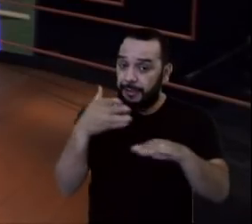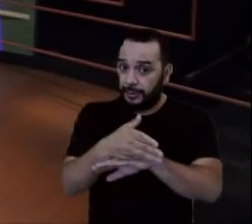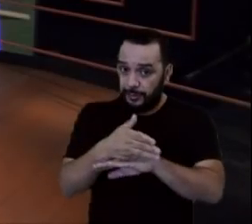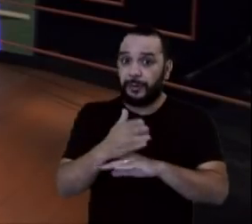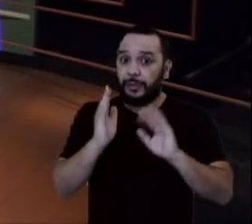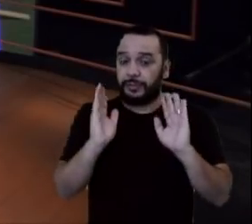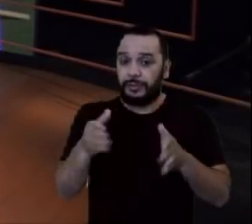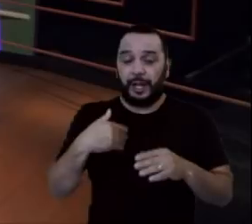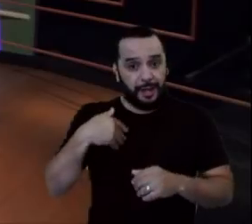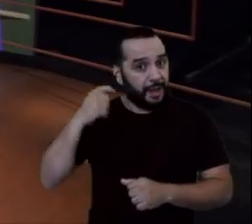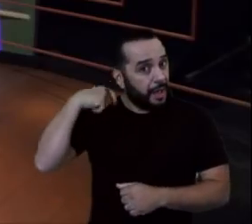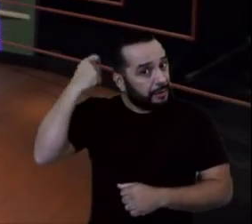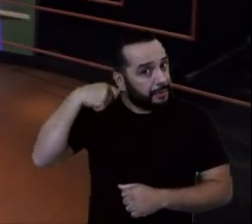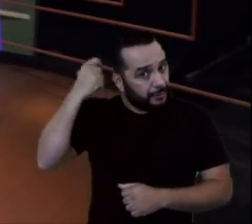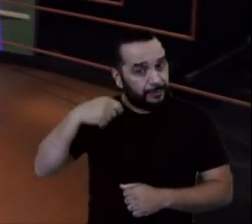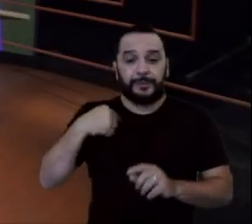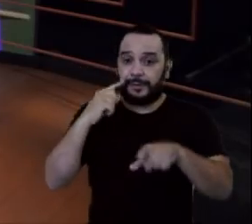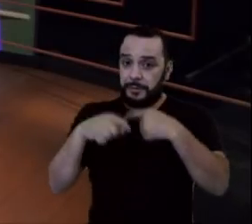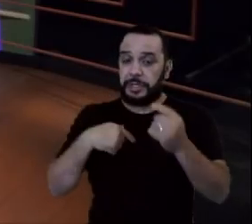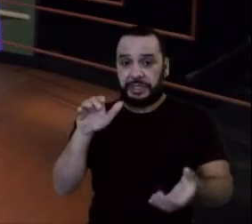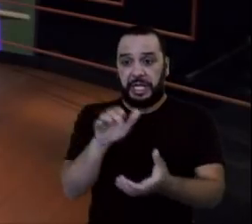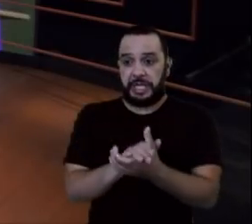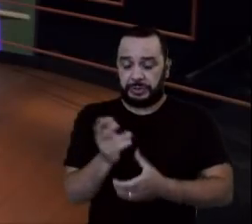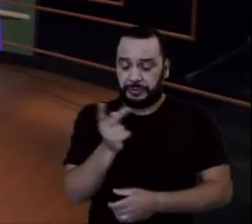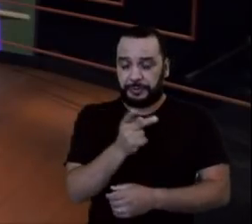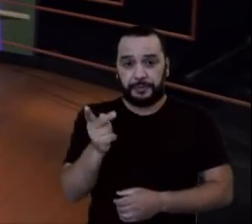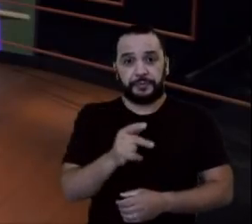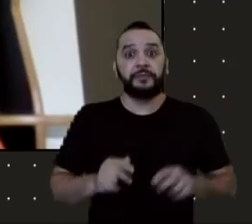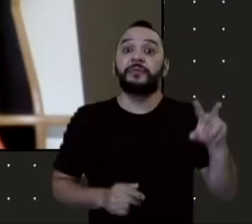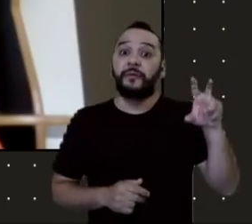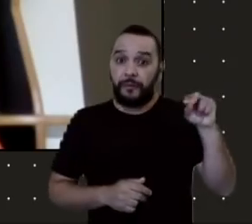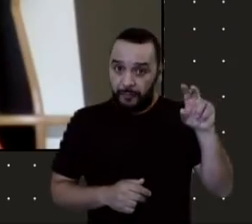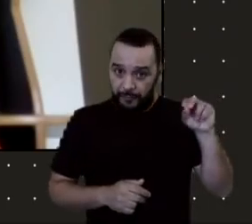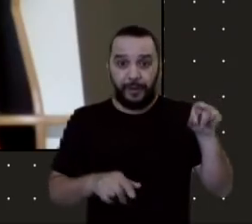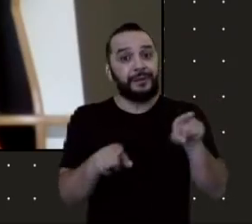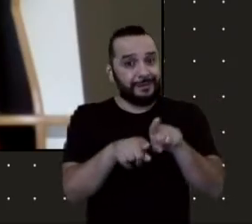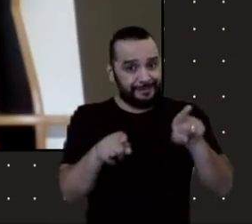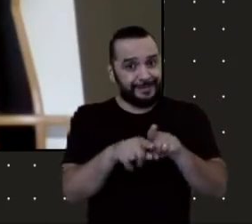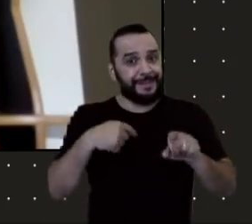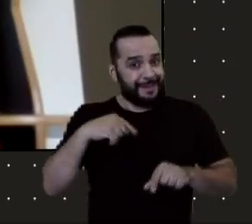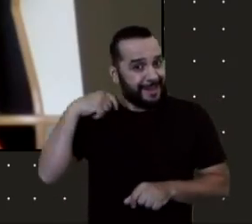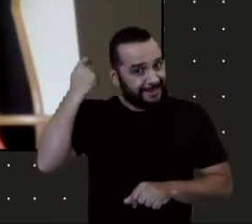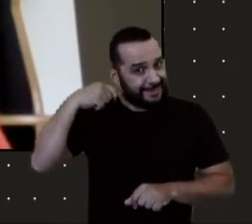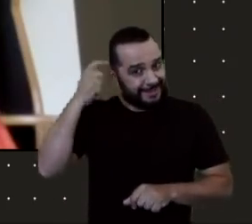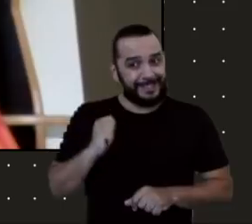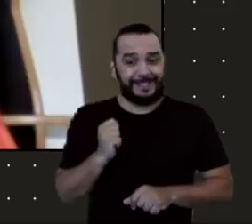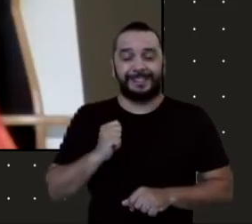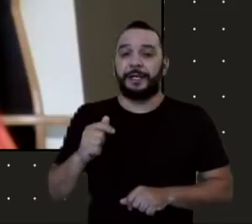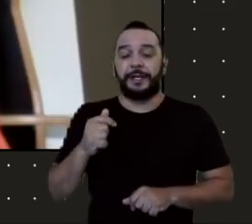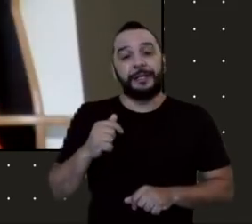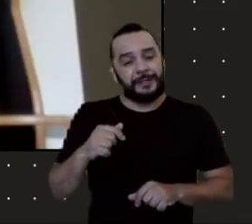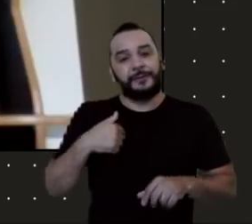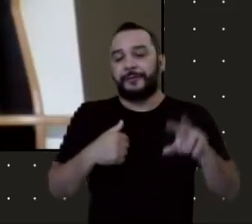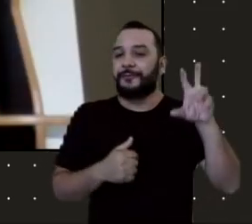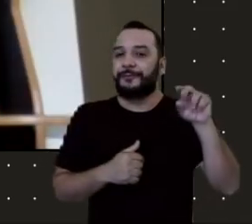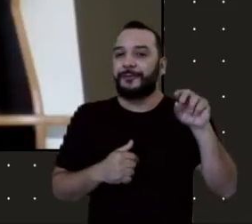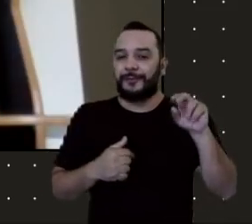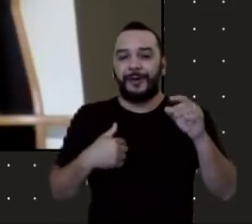como ator, foi galã da companhia, acabou se casando com a minha mãe, e minha avó era atriz da companhia também. Então, em